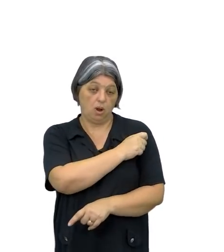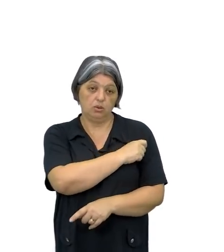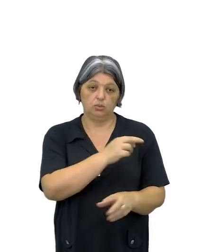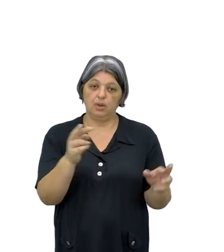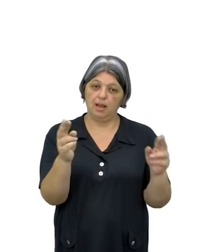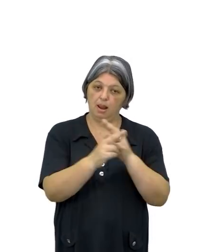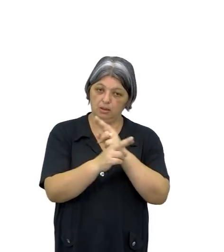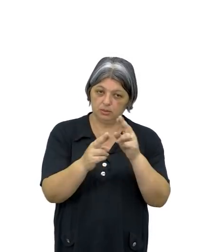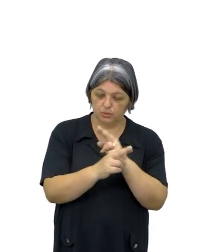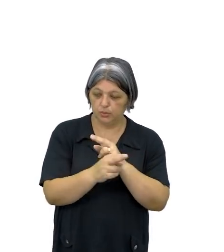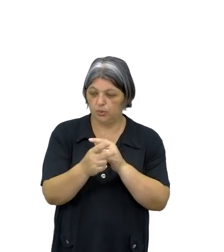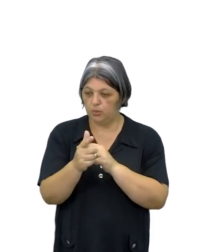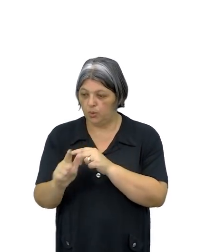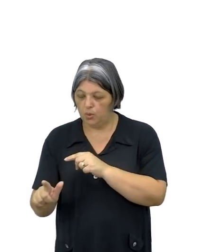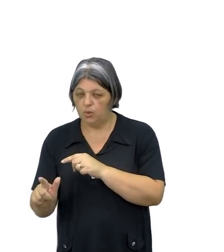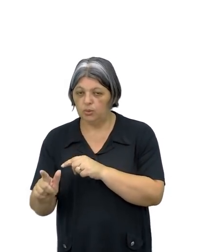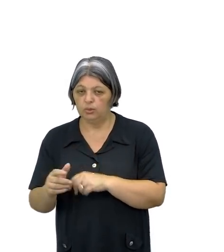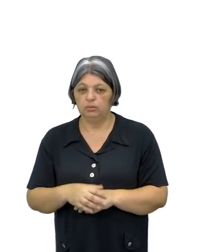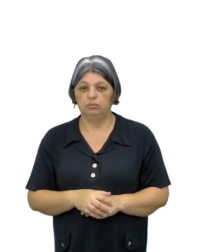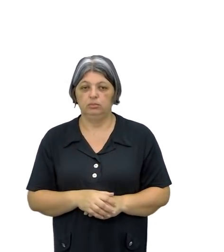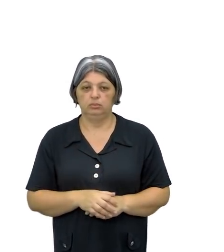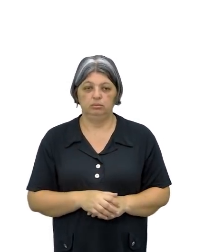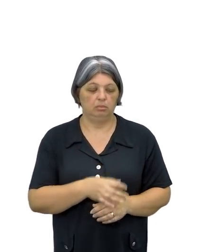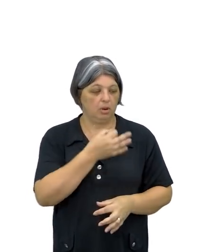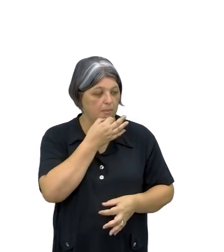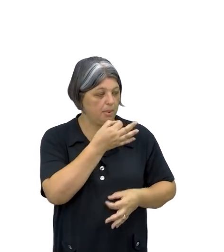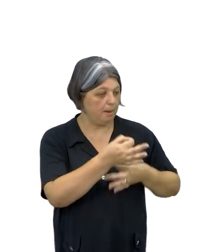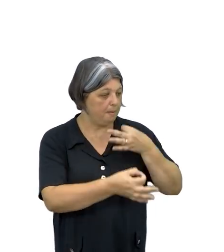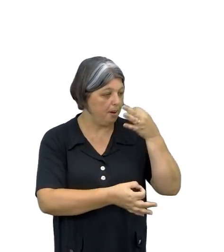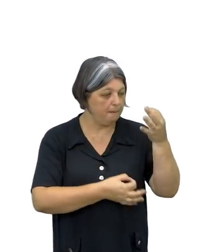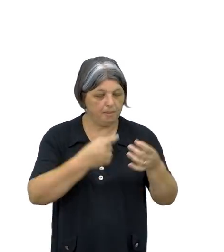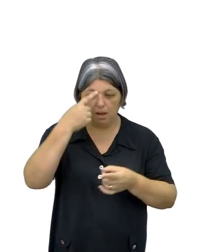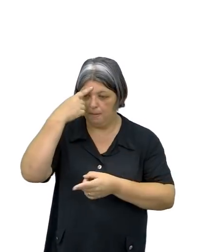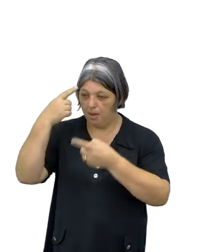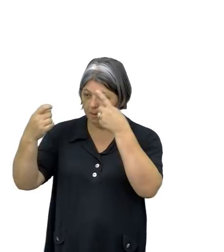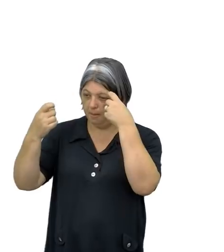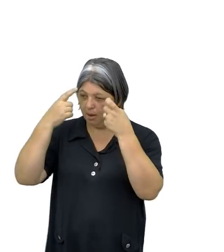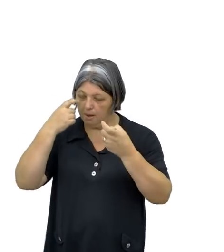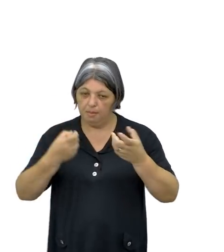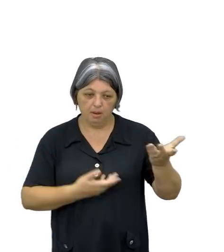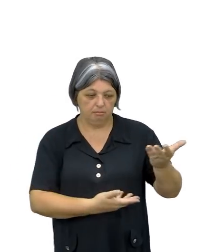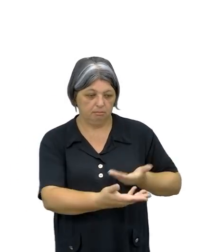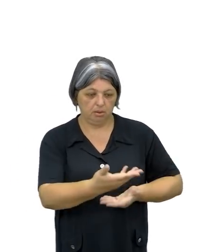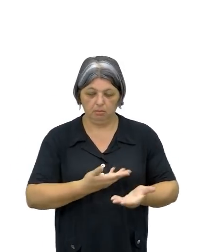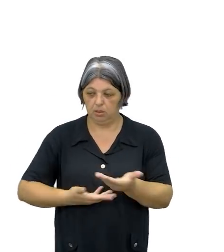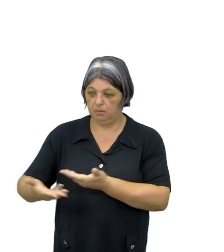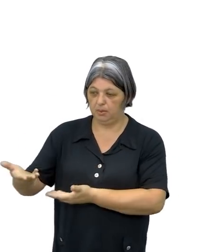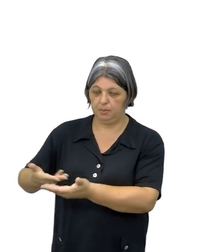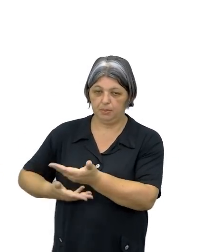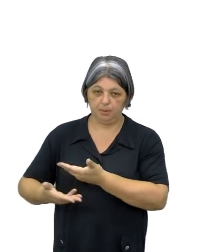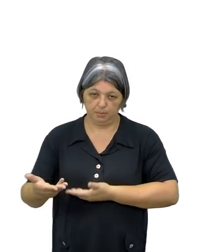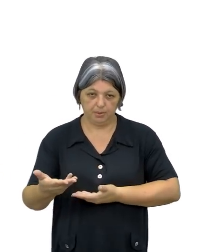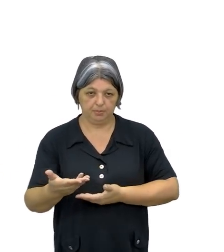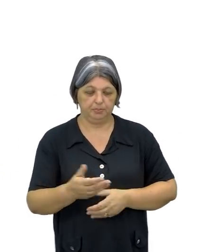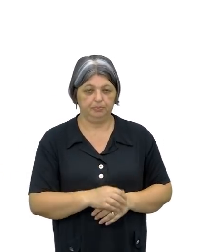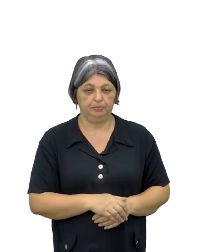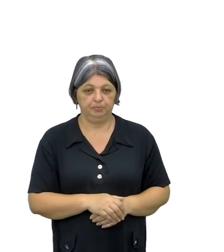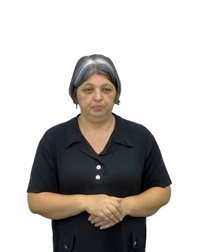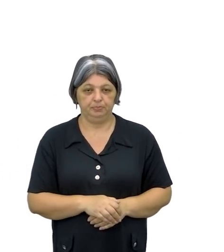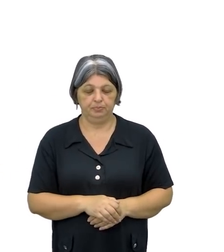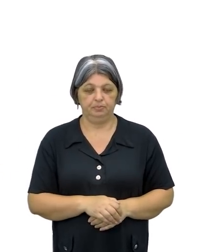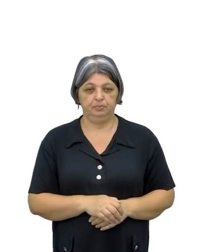o outro, um vai partilhando ideias, né, um com o outro. Então, eu vou pensando